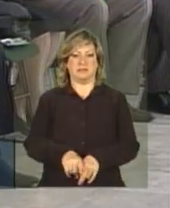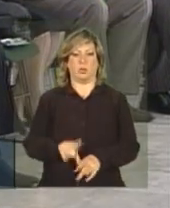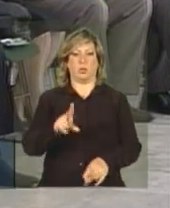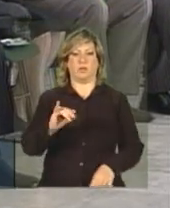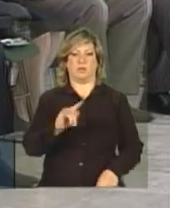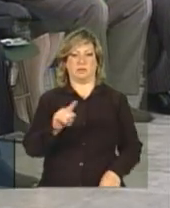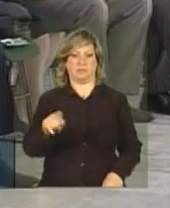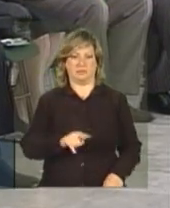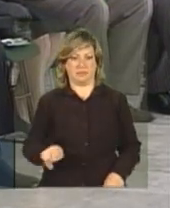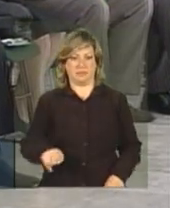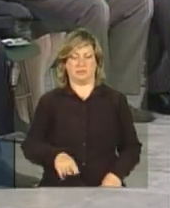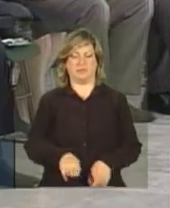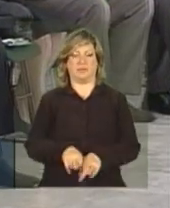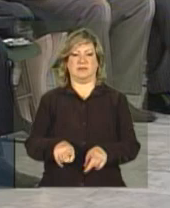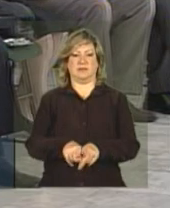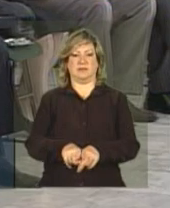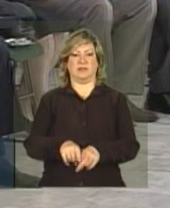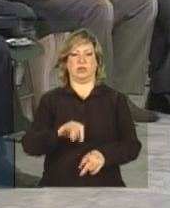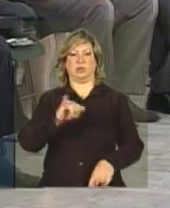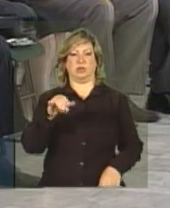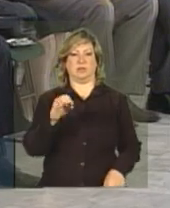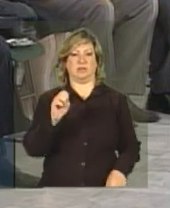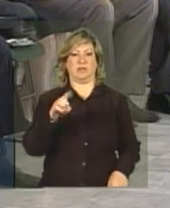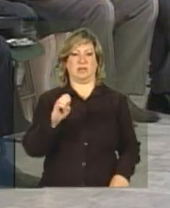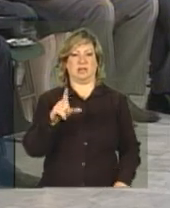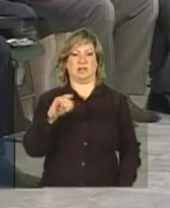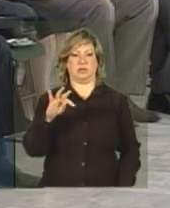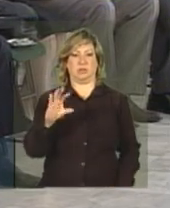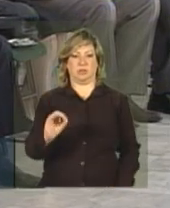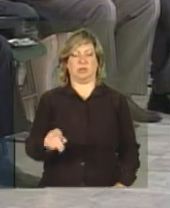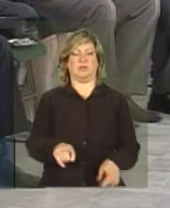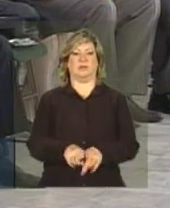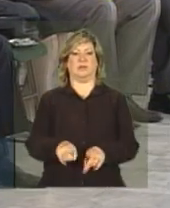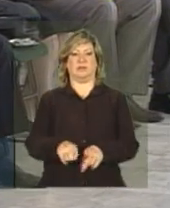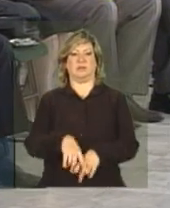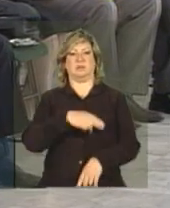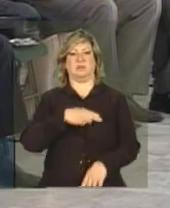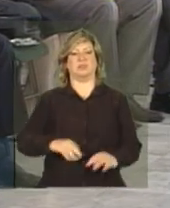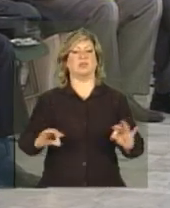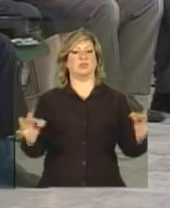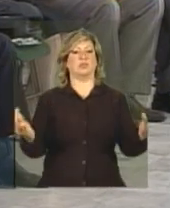Luiz Sérgio, da Pesca, José Lito Siqueira, do Gabinete de Segurança,